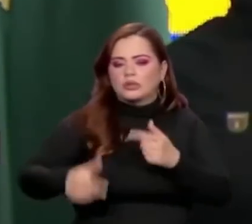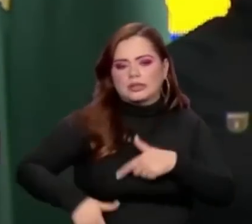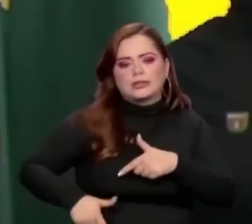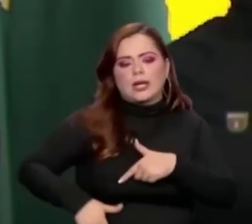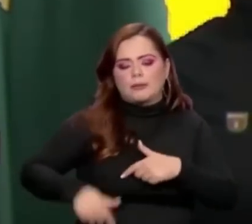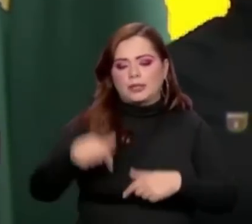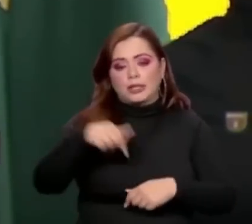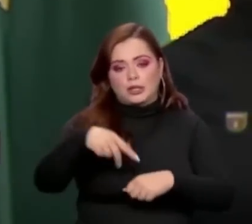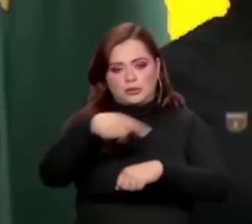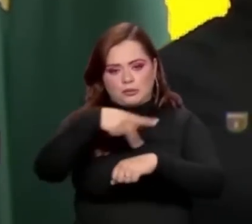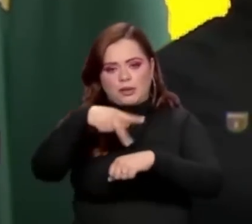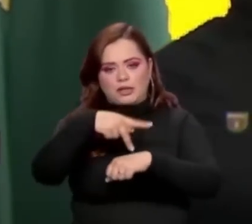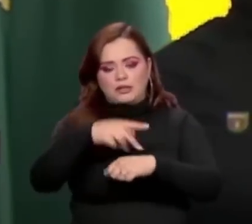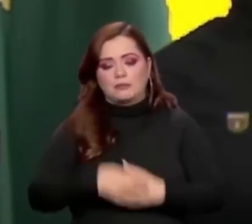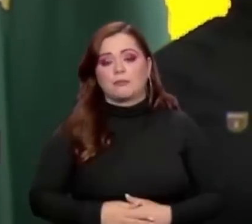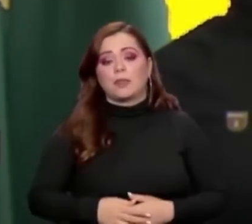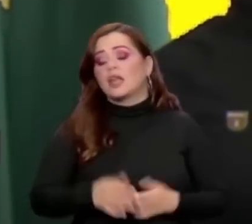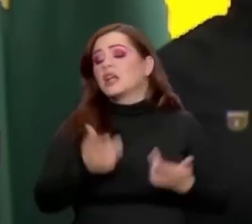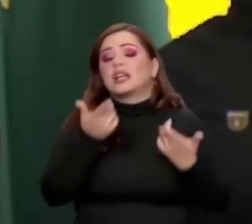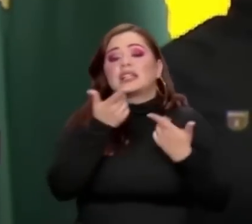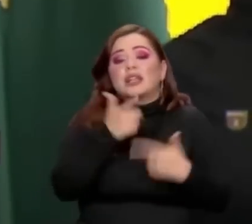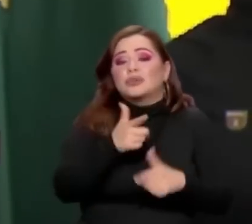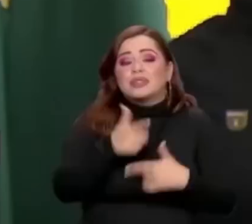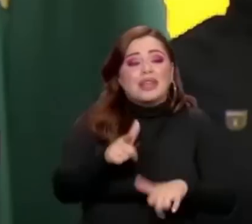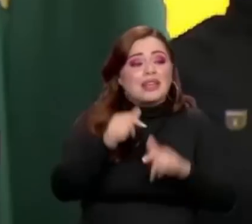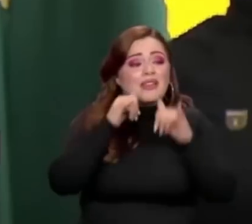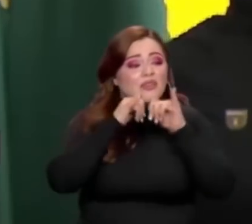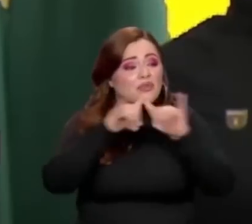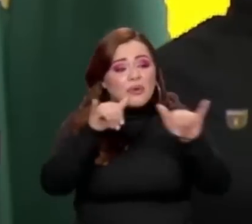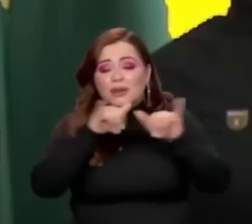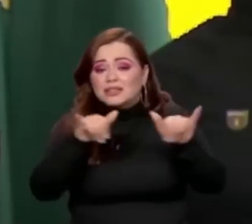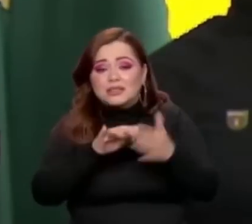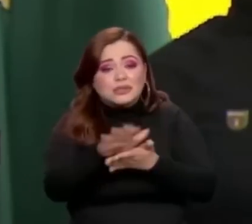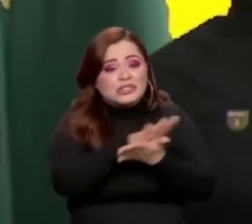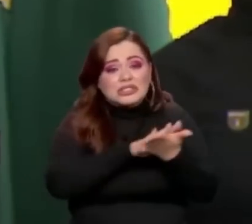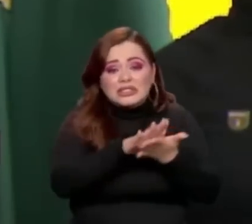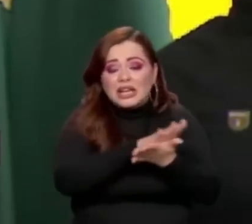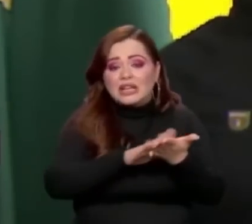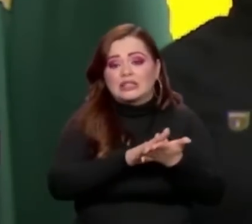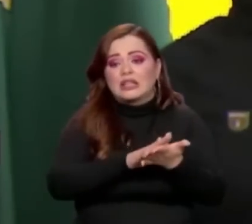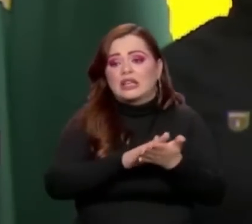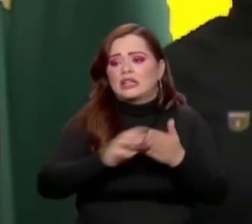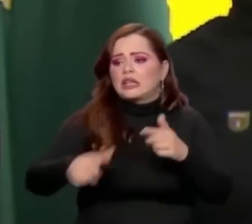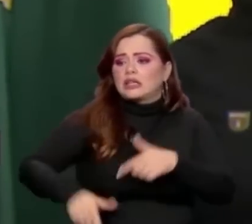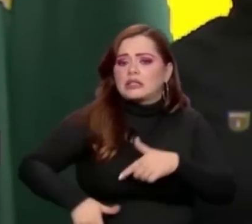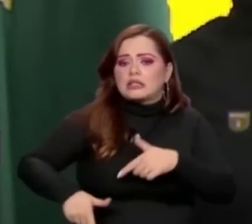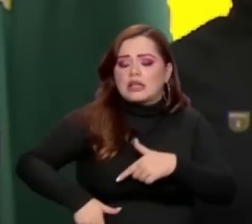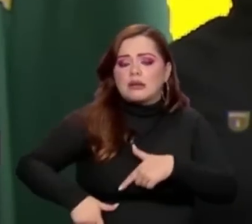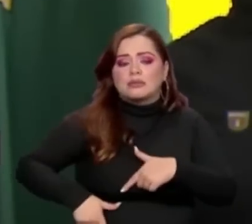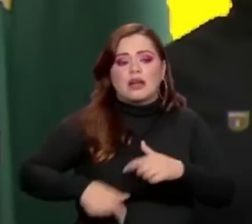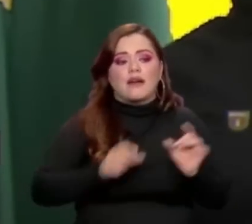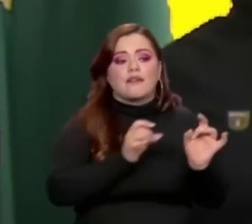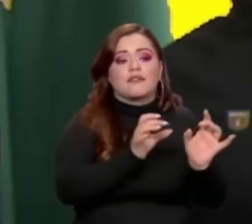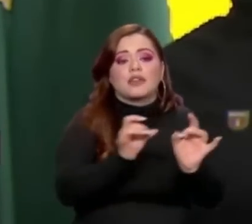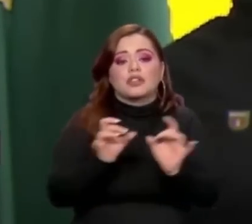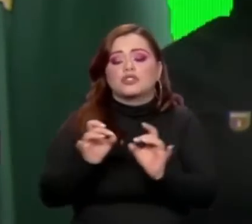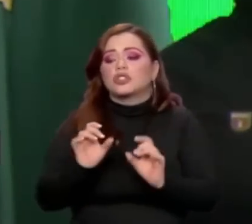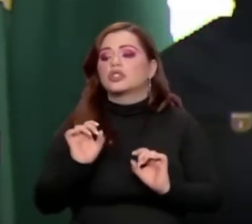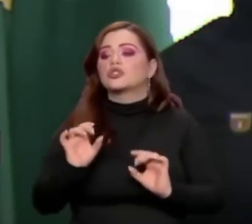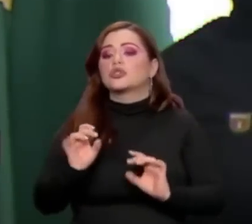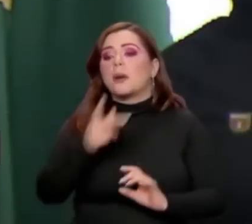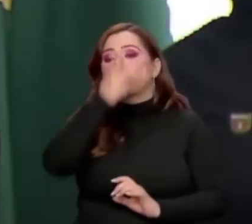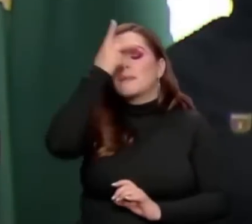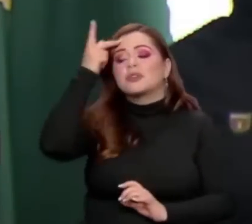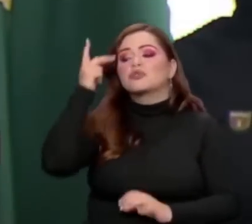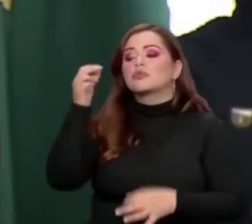e a gente não tem nenhuma informação de que essas armas estão sendo vendidas são para pessoas